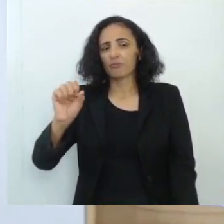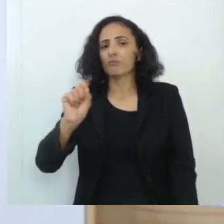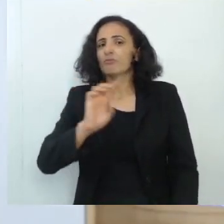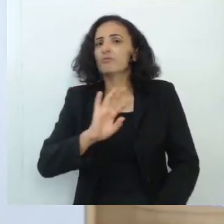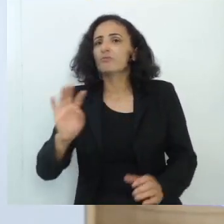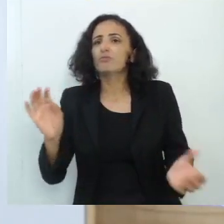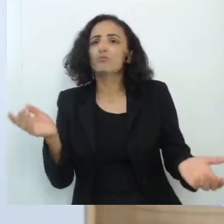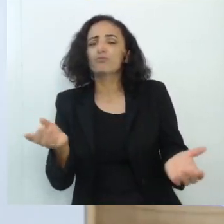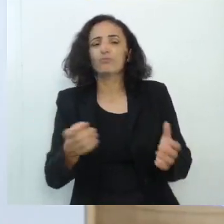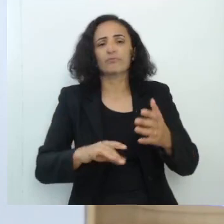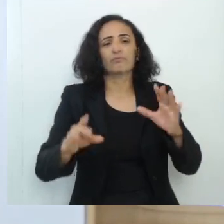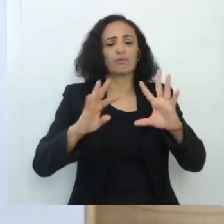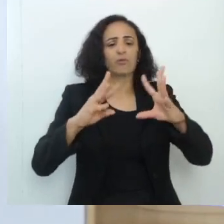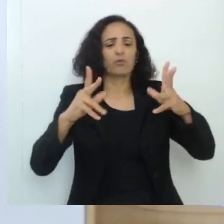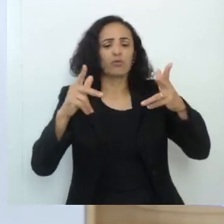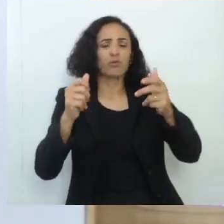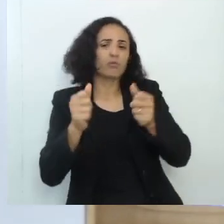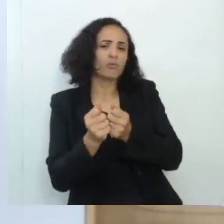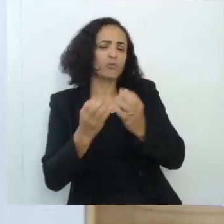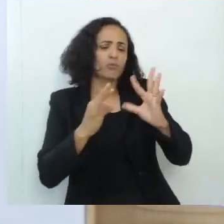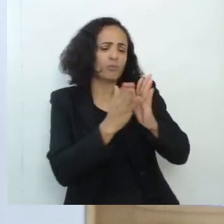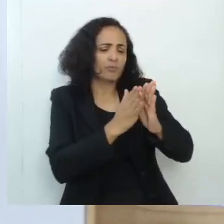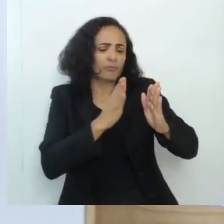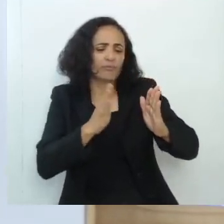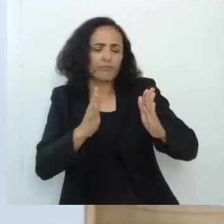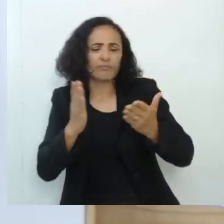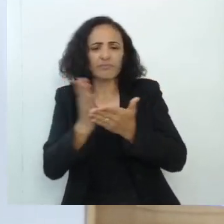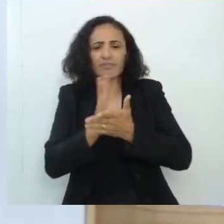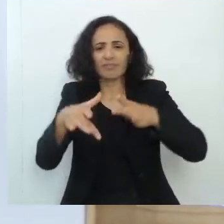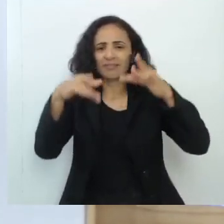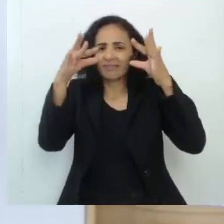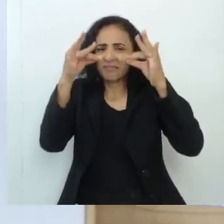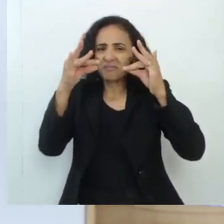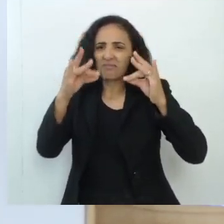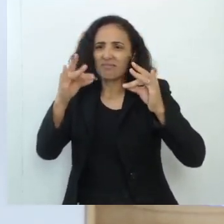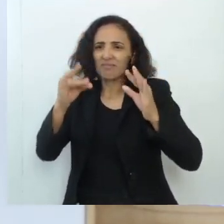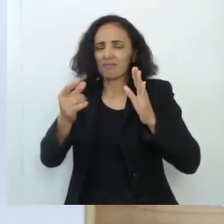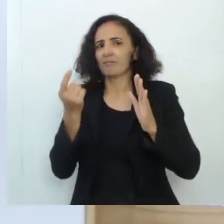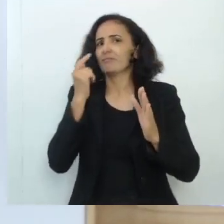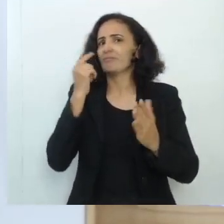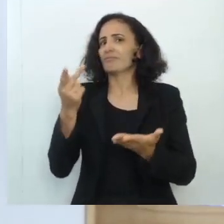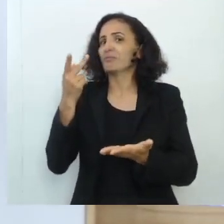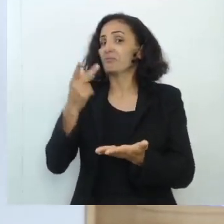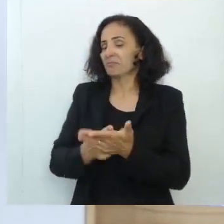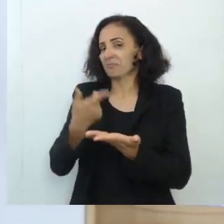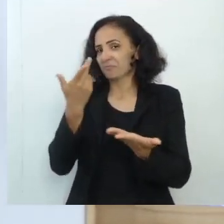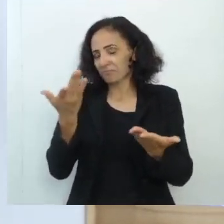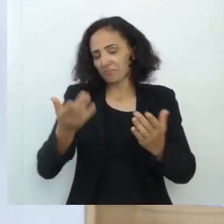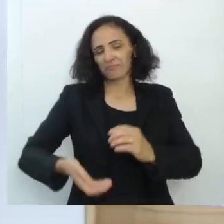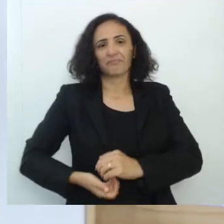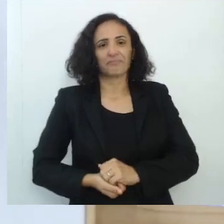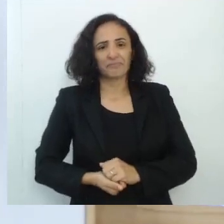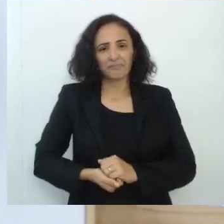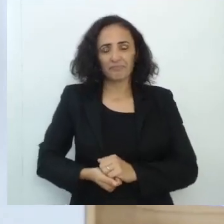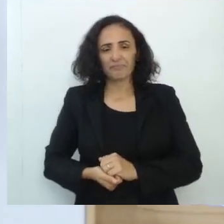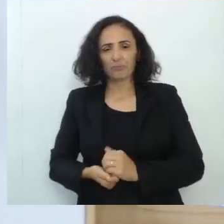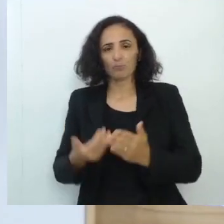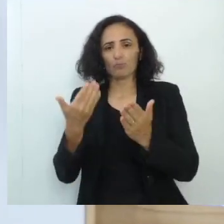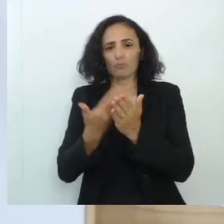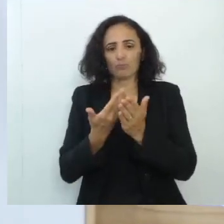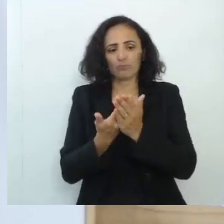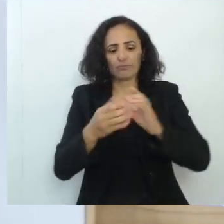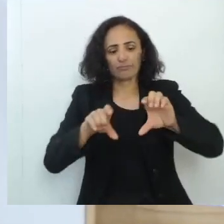carregar as seivas das plantas. A danada da seiva da planta. Aí, assim, quando a gente trabalha com esse vaso ou